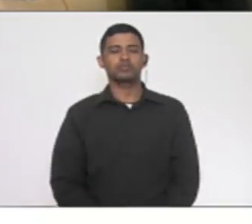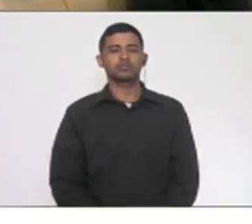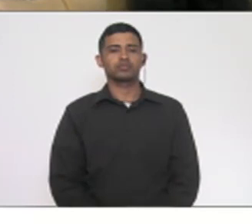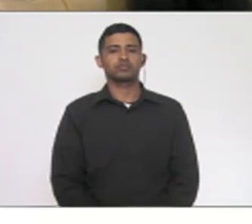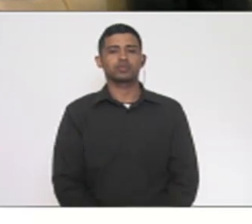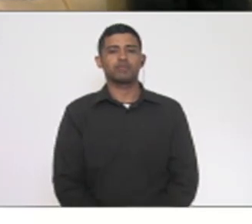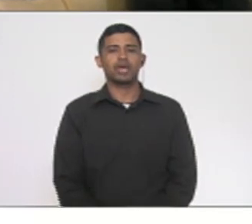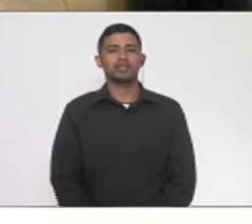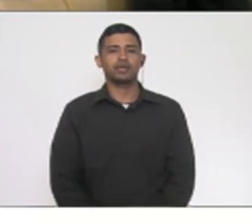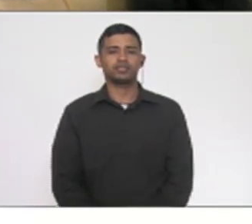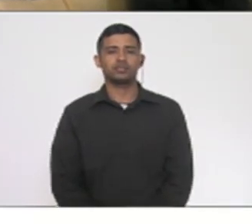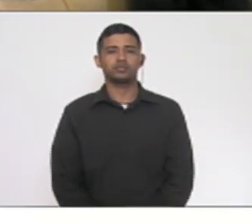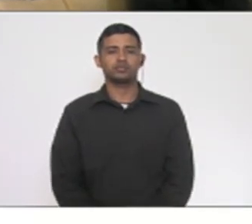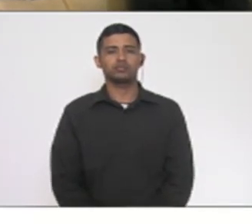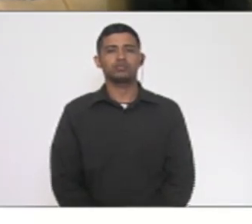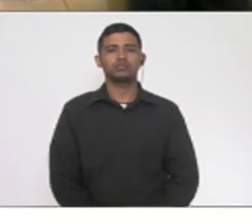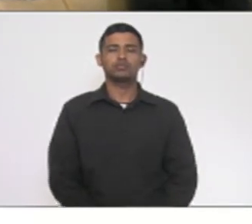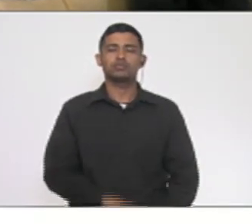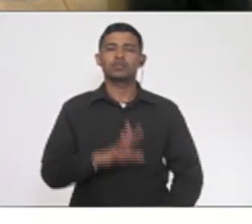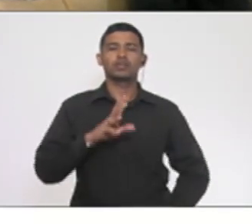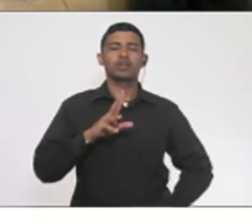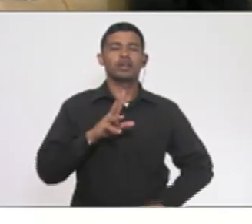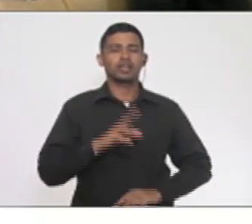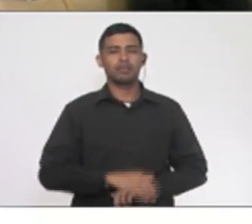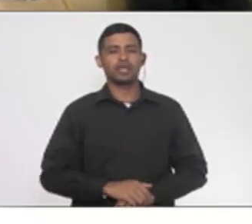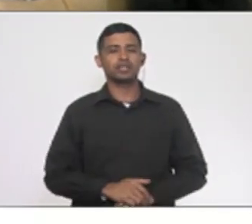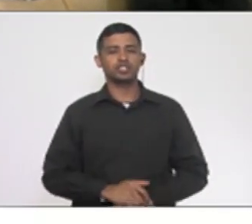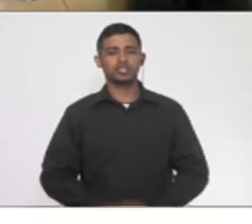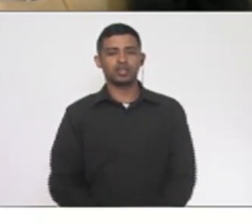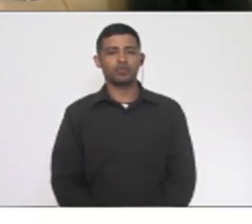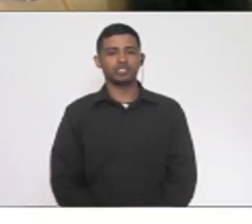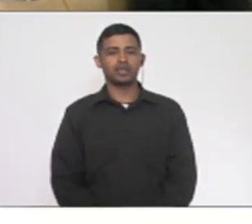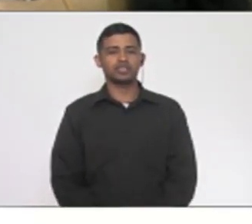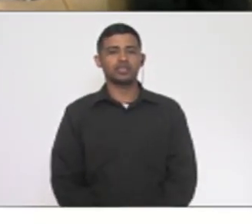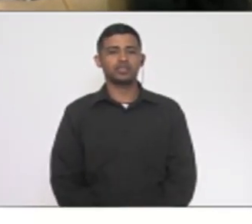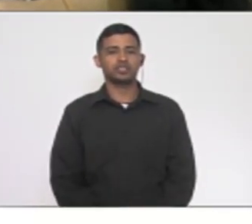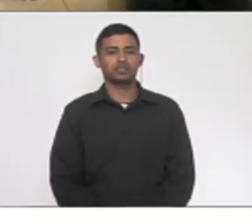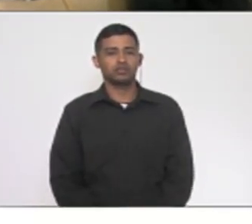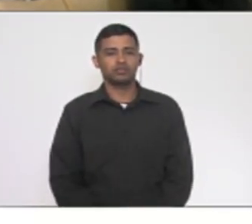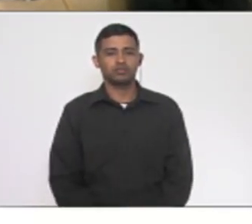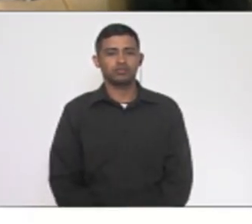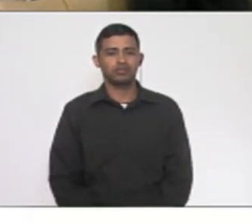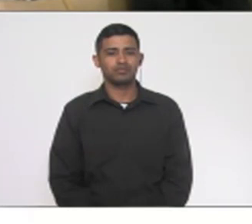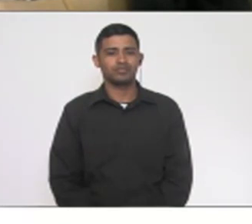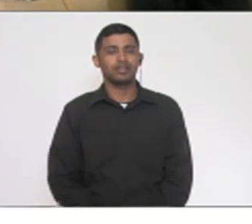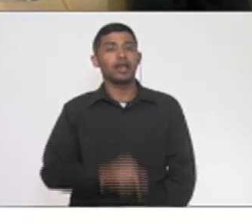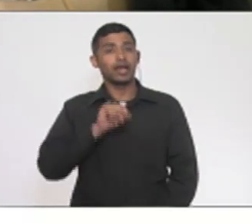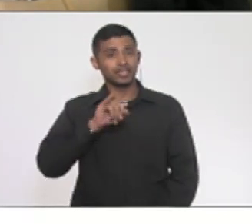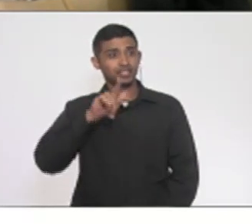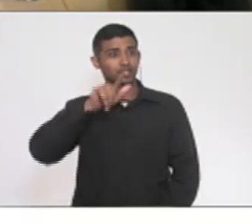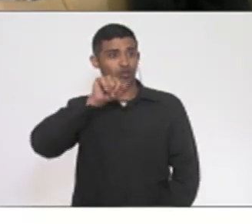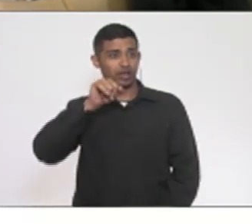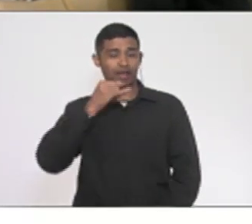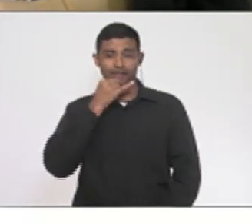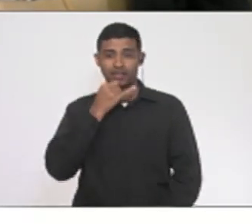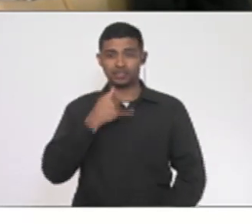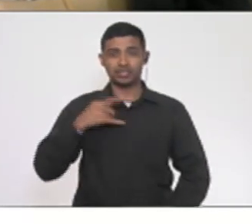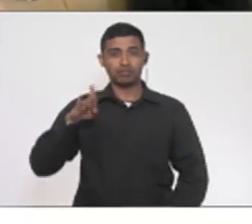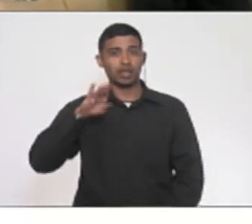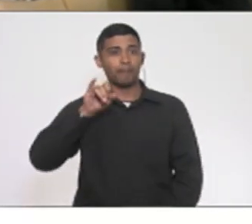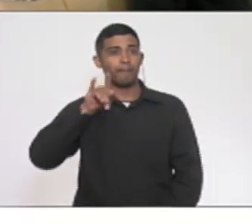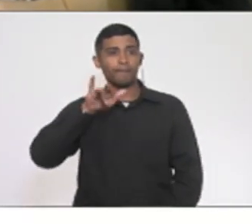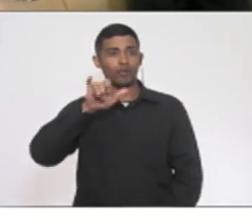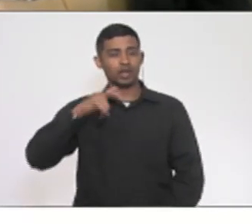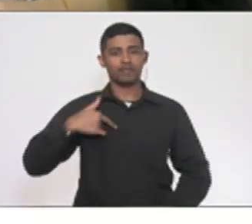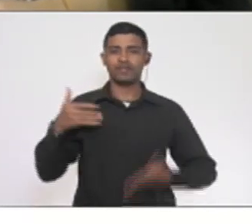pelo sinal locacional. Isso quer dizer, por exemplo, que em Mato Grosso do Sul, que está próximo à Bolívia, se o gás que chegar lá for o gás boliviano, ele vai ter uma